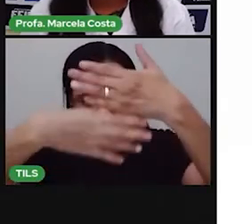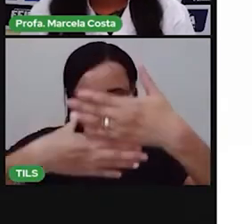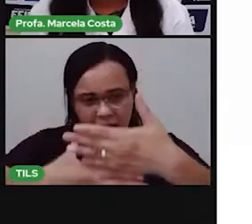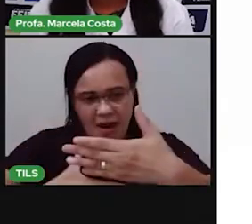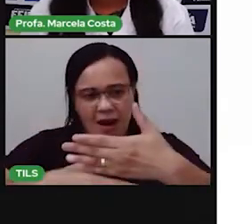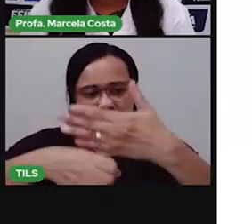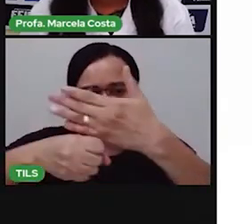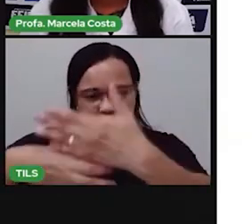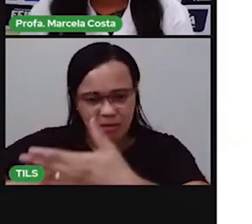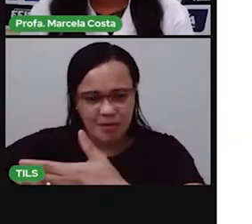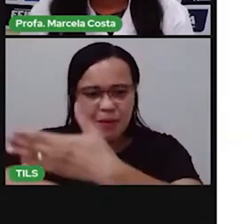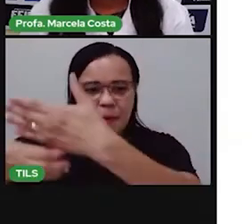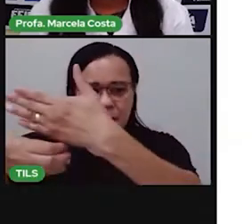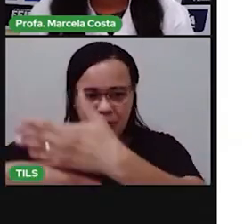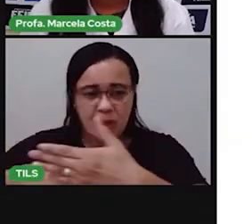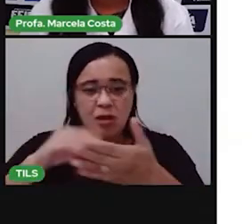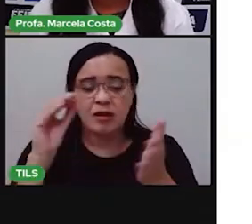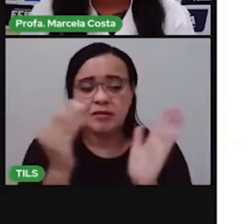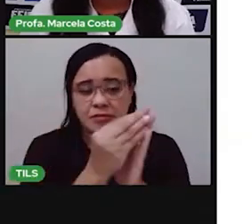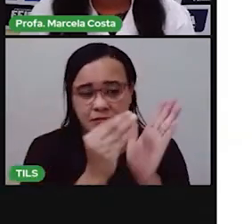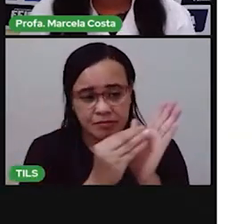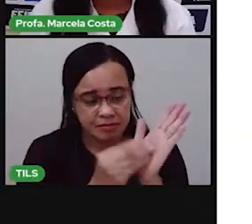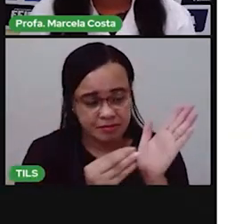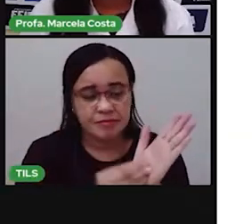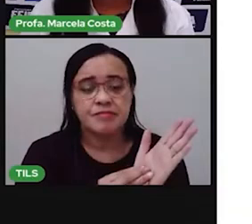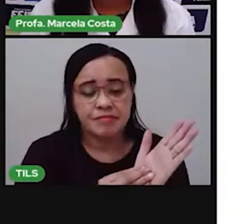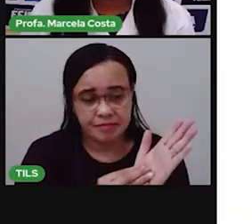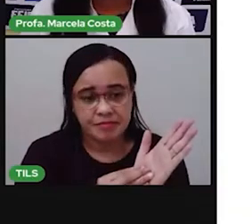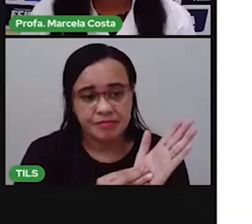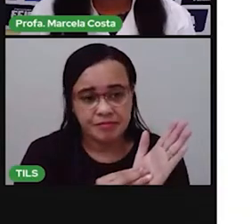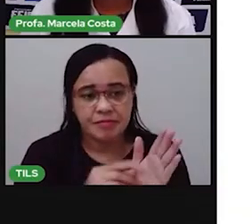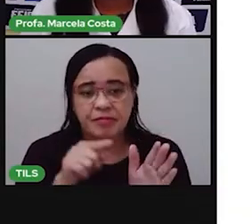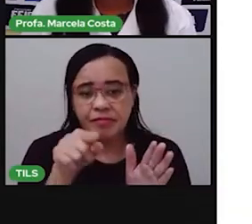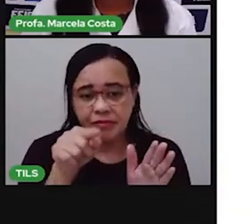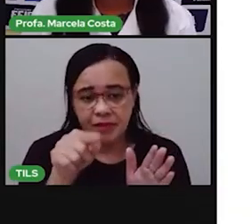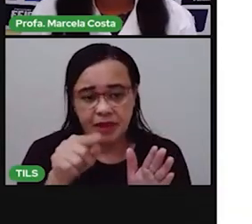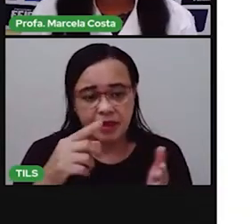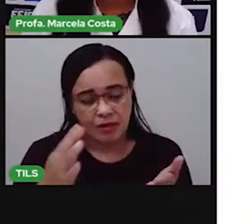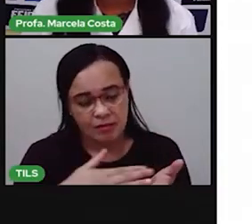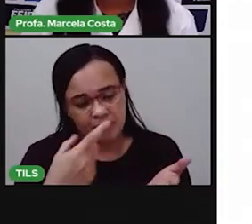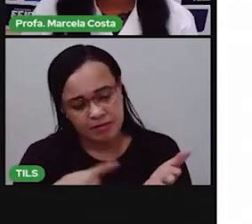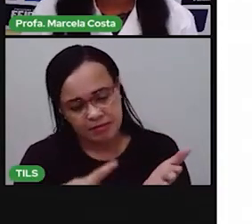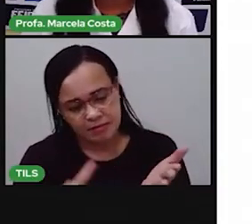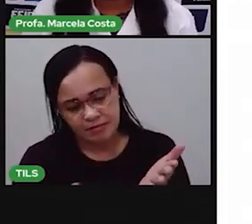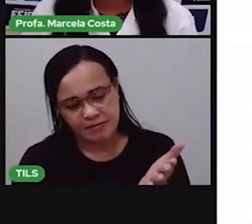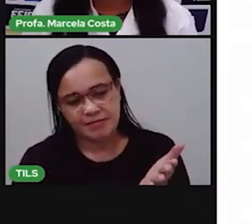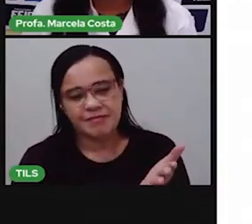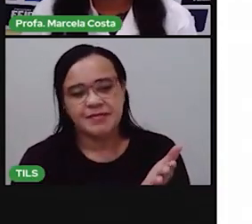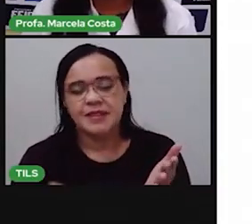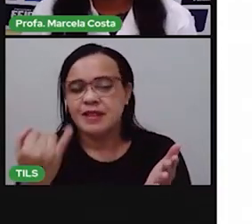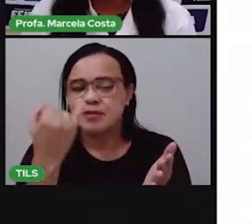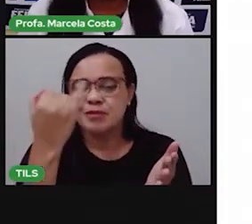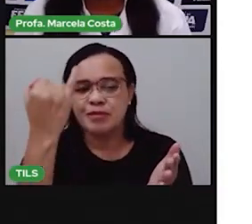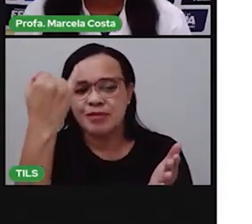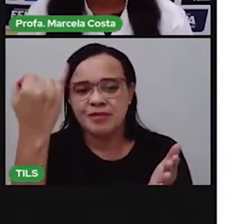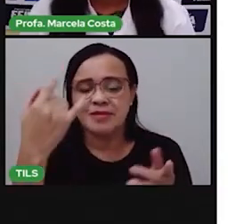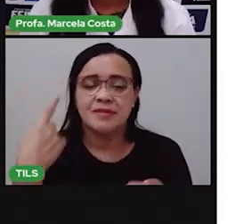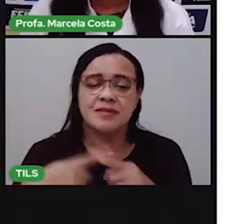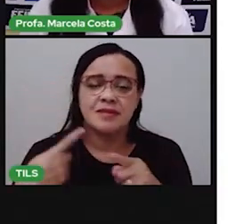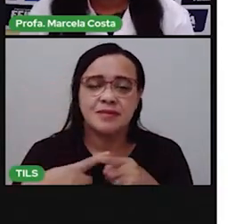acompanhar. Mas é muito importante que você escreva no seu caderno, tenha um registro dessa atividade, tá bom?